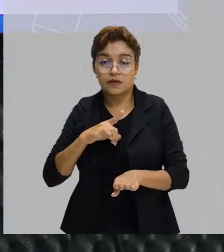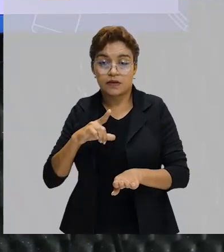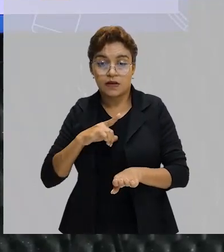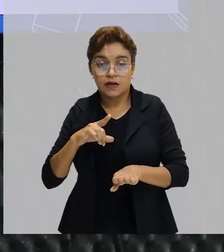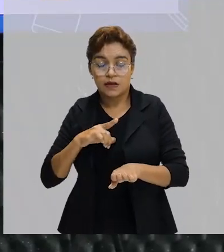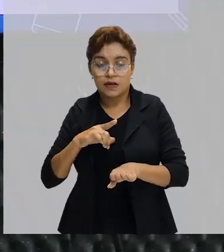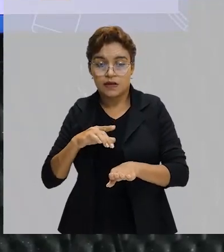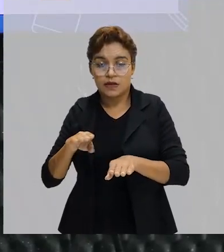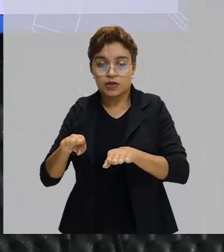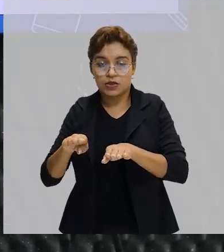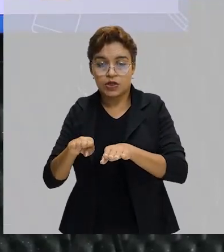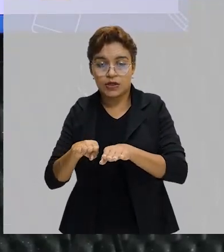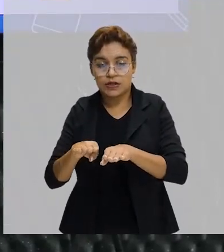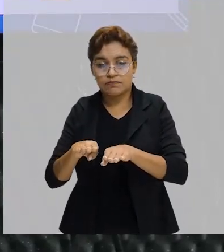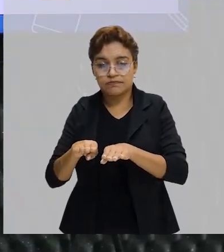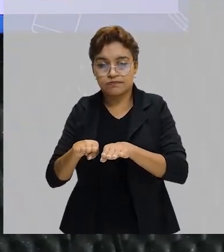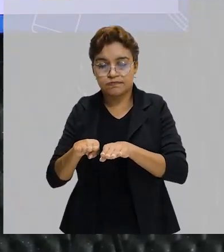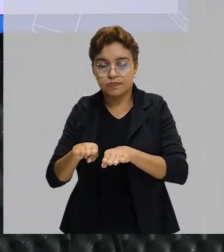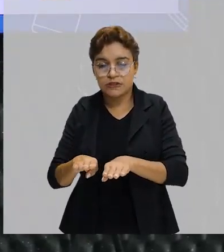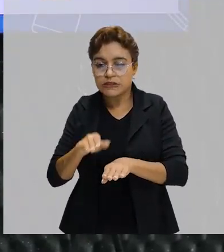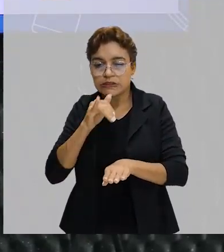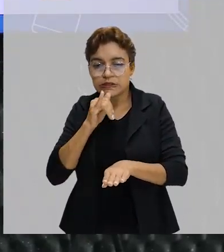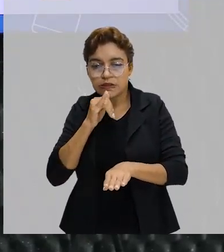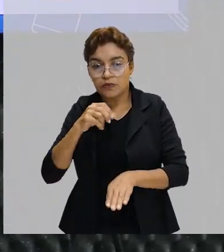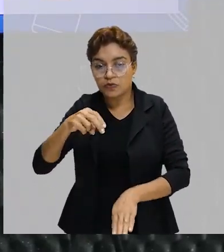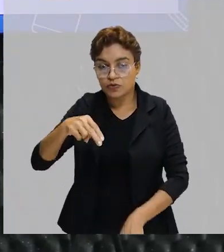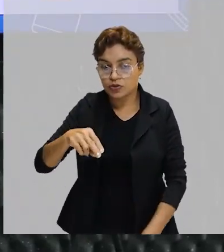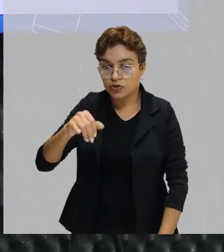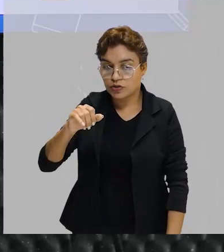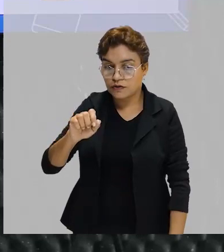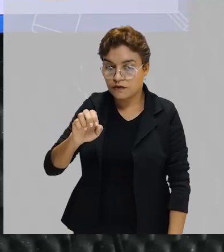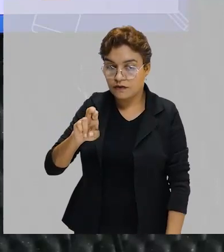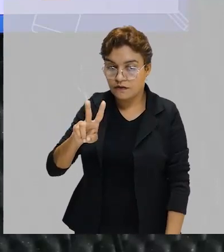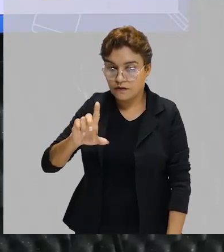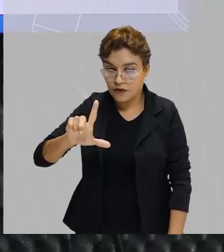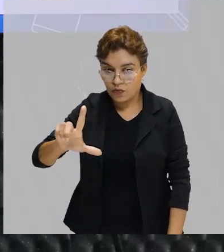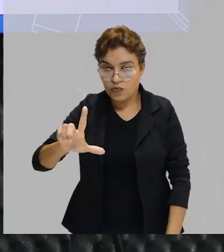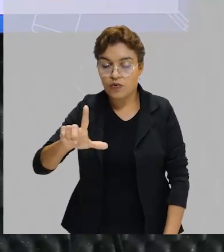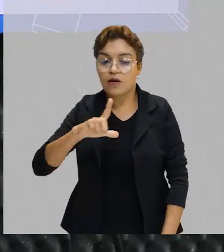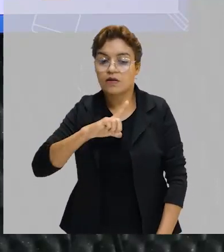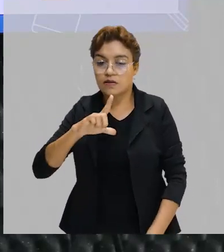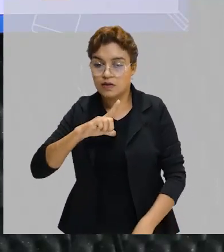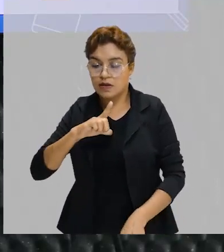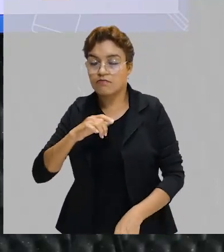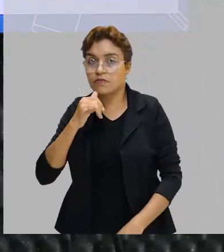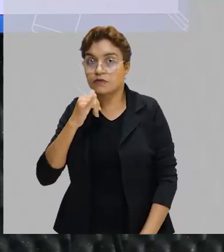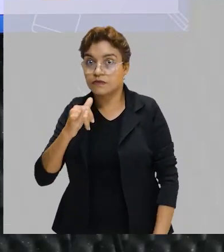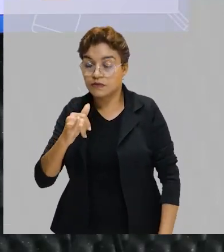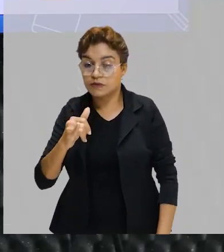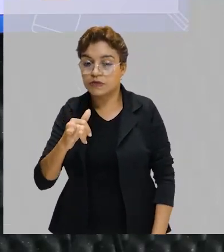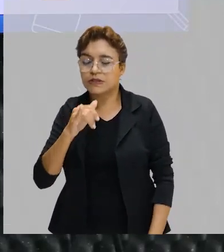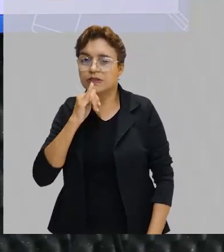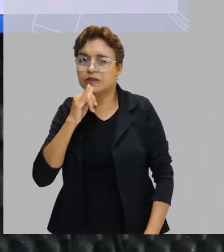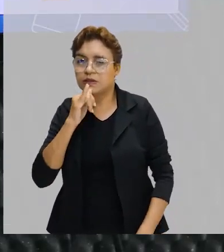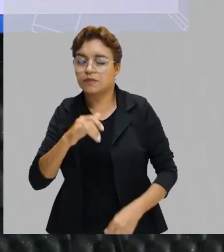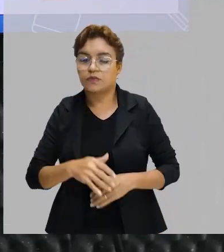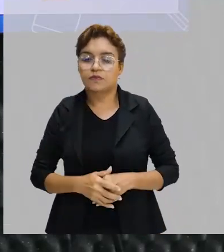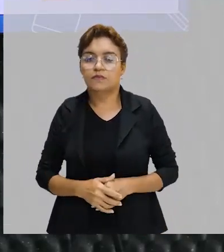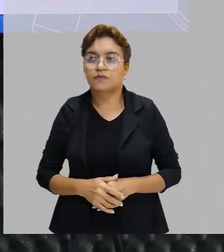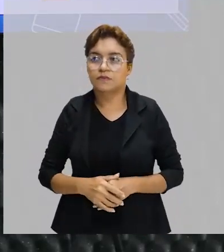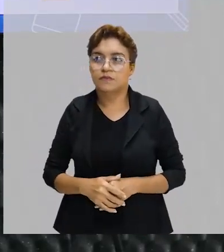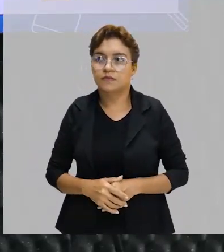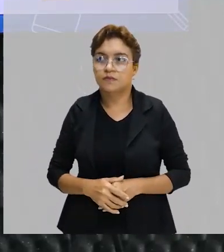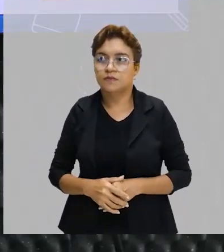os subníveis, porque esses níveis energéticos que para o maior átomo, né,